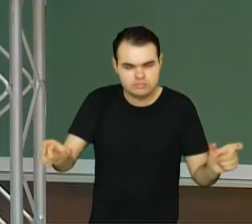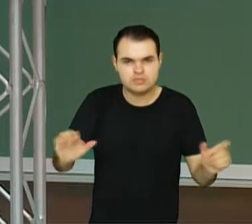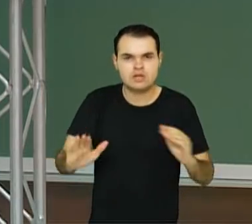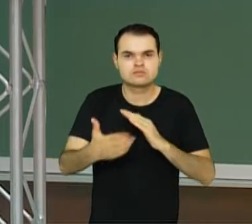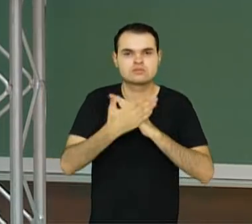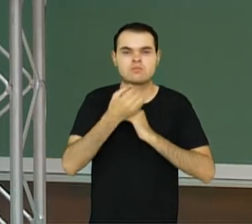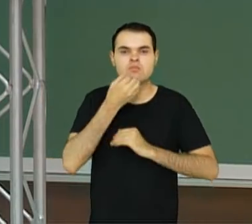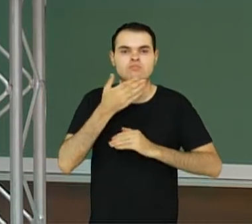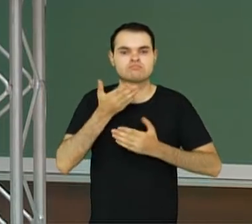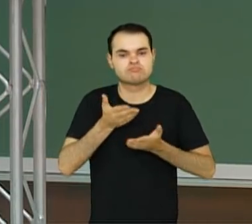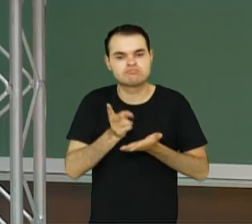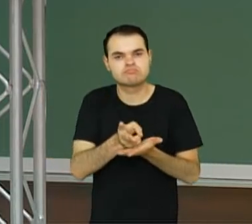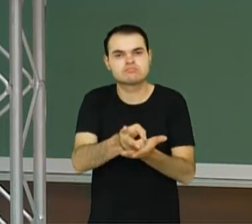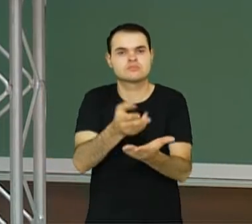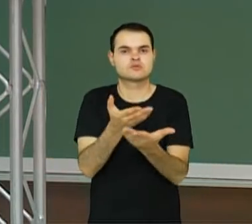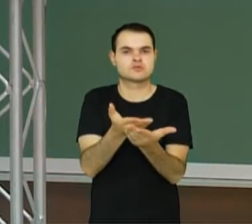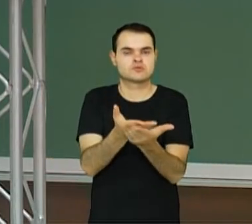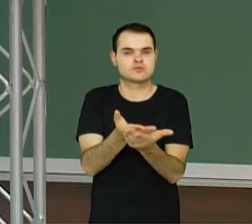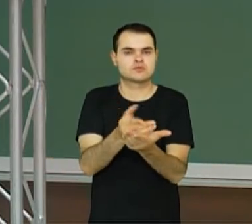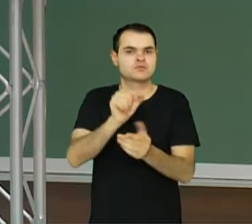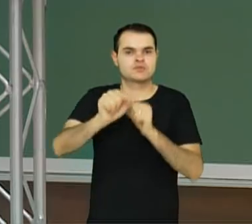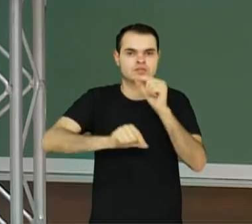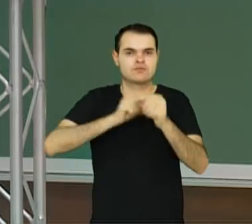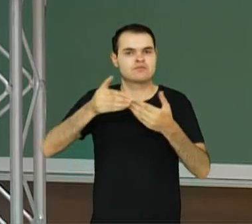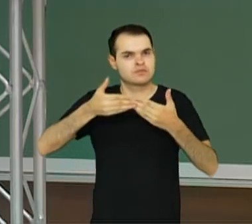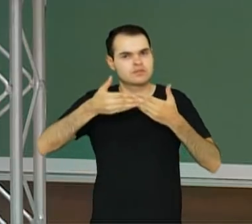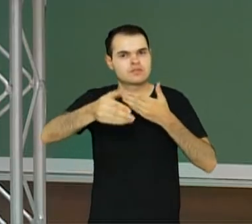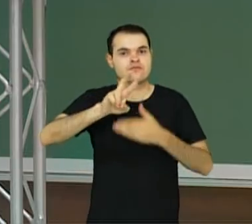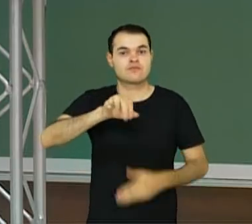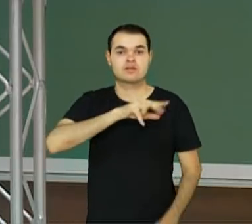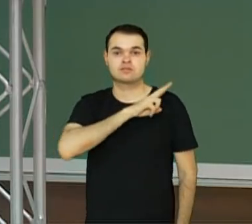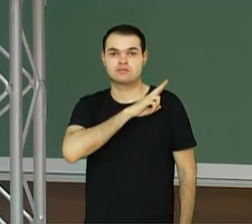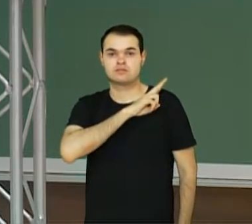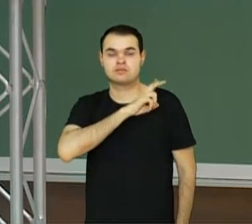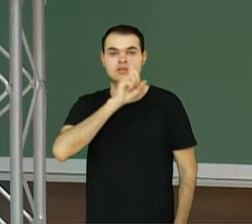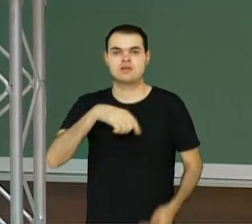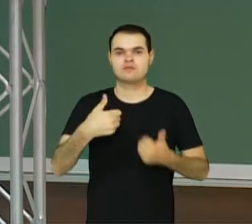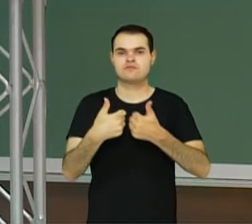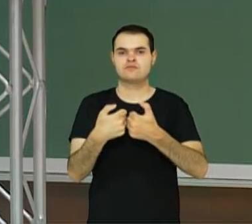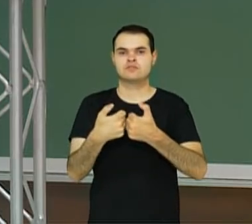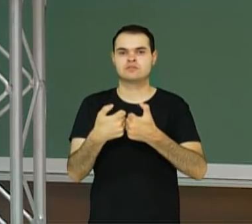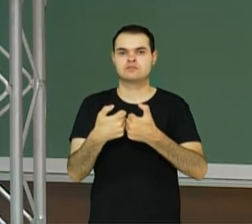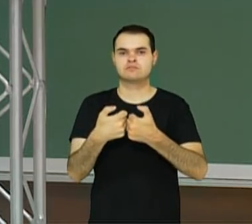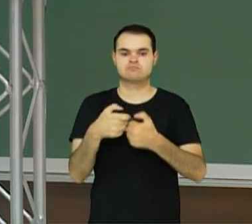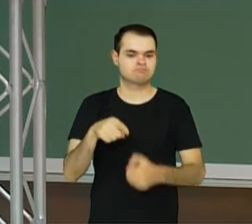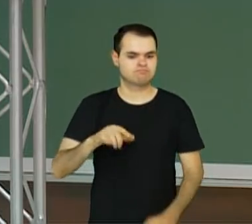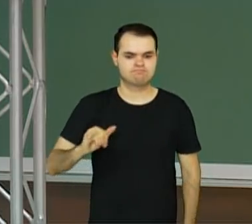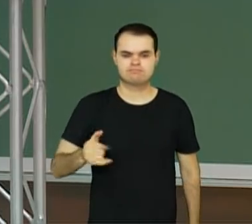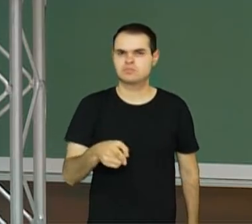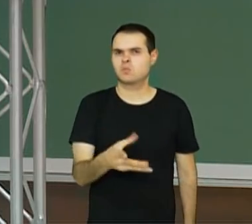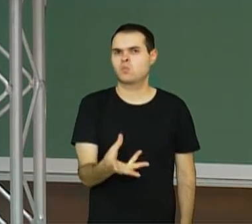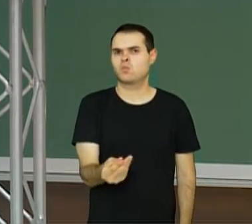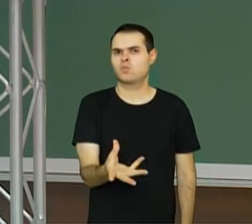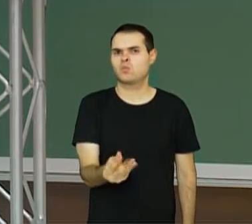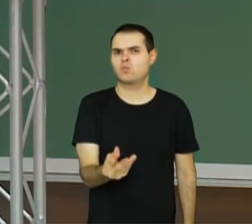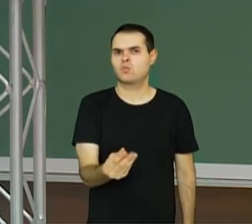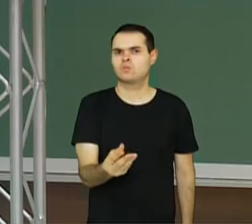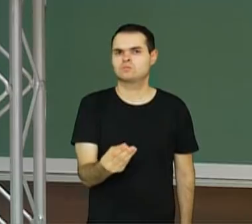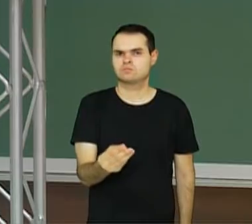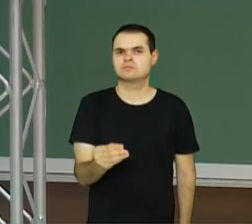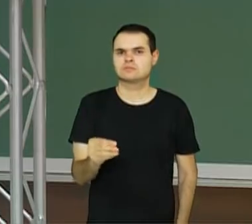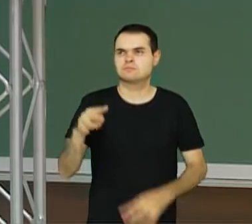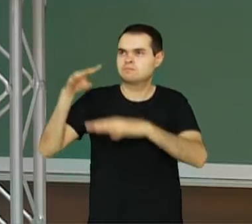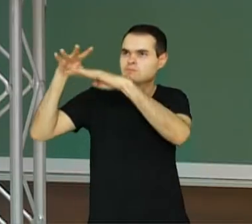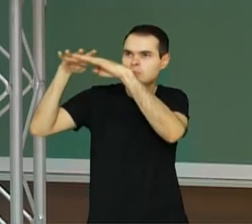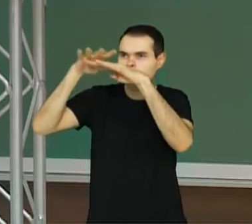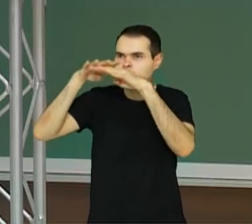começar por uma matéria que você vai ver bastante no ensino médio, que a gente chama de física. Tá? Física, ela aplica muitos conceitos de